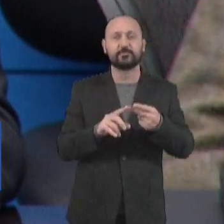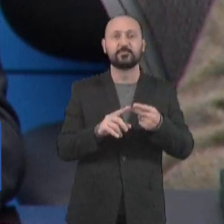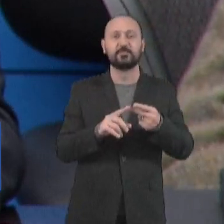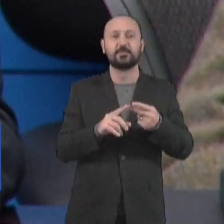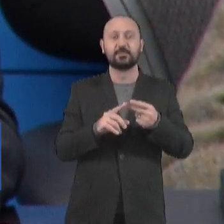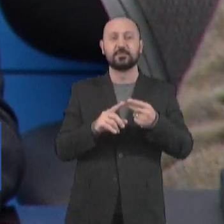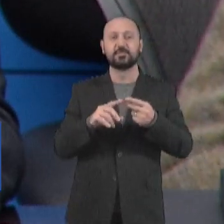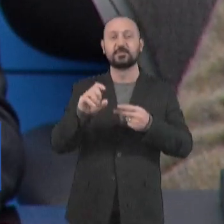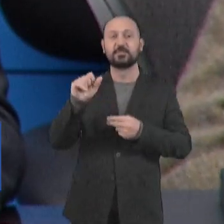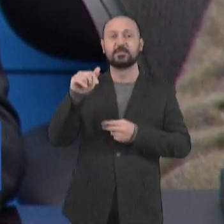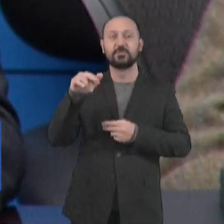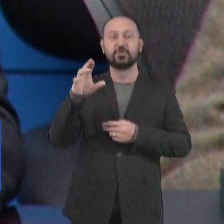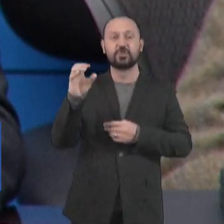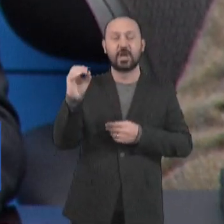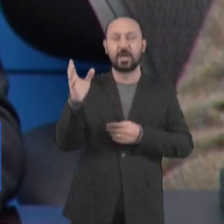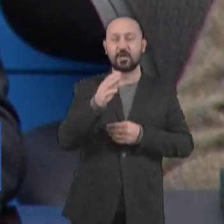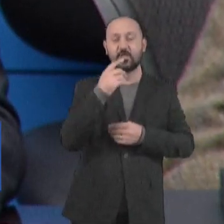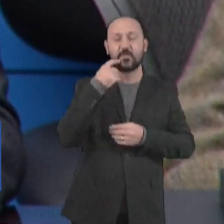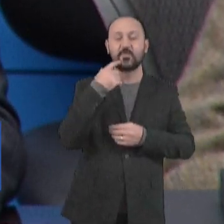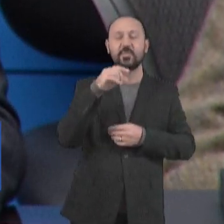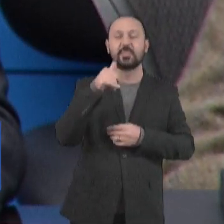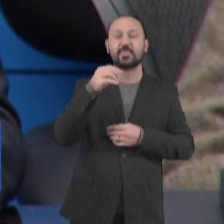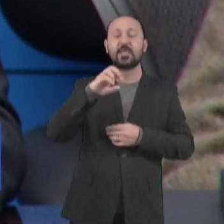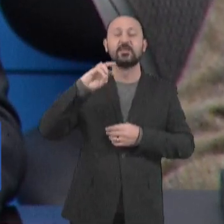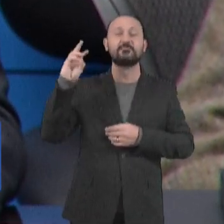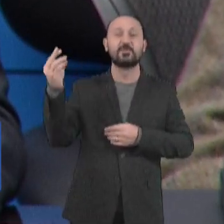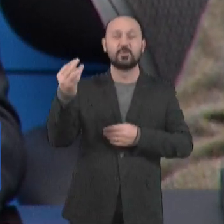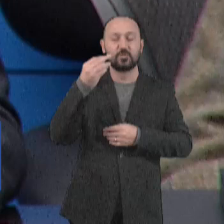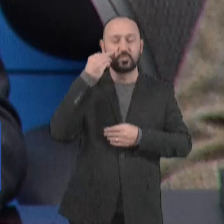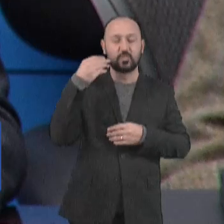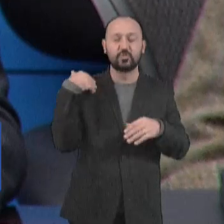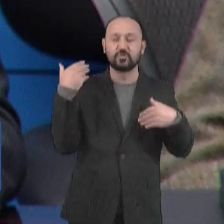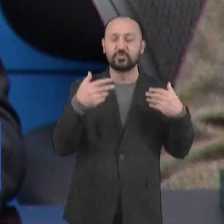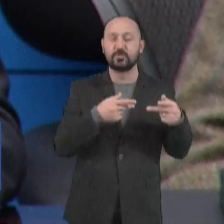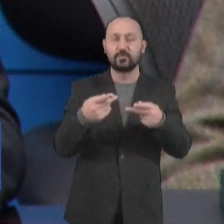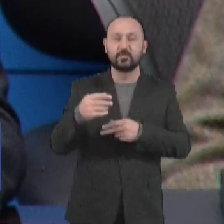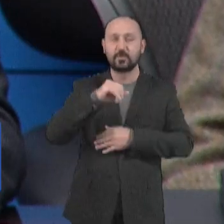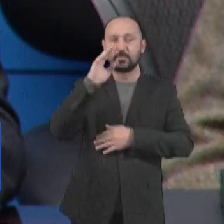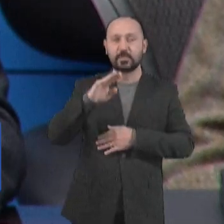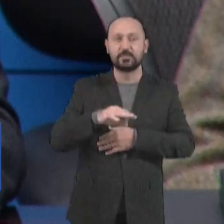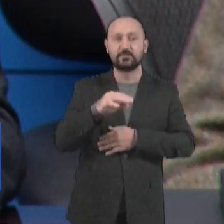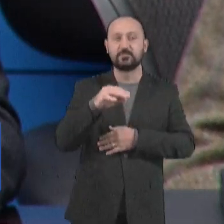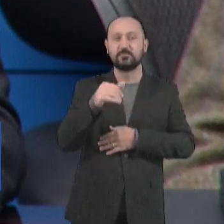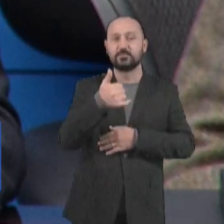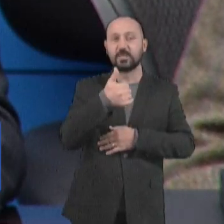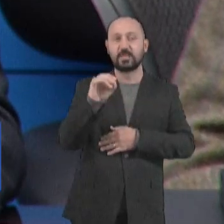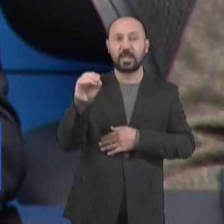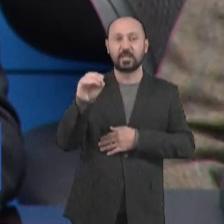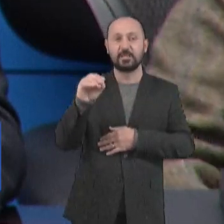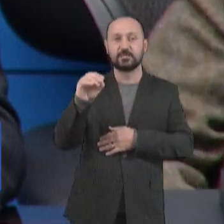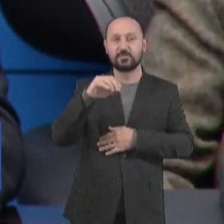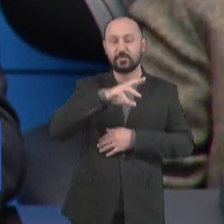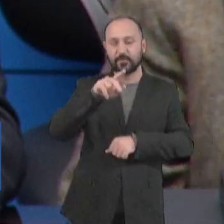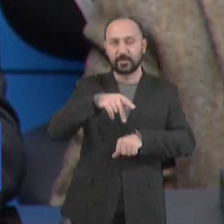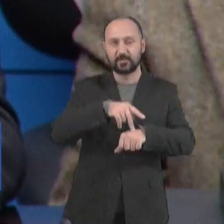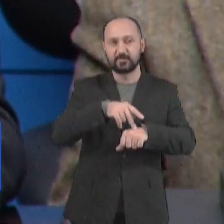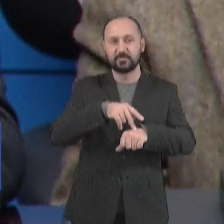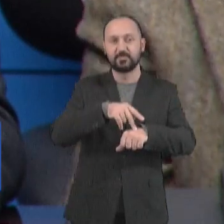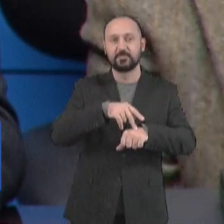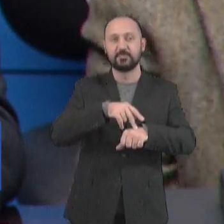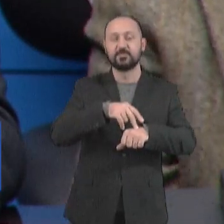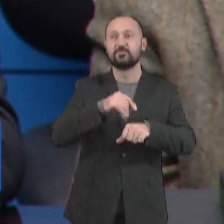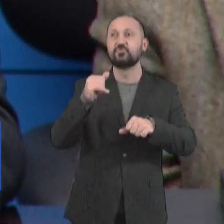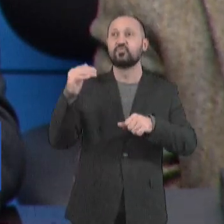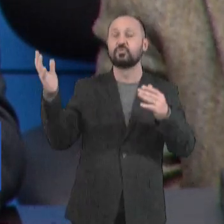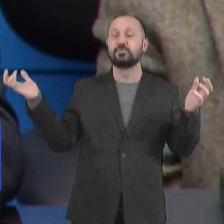pegamos Santiago de Compostela, 10 milhões de visitantes por ano. O Brasil não chega a 10, todo o país de